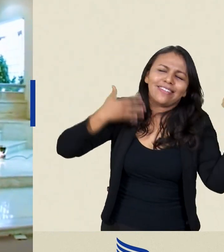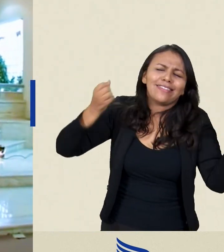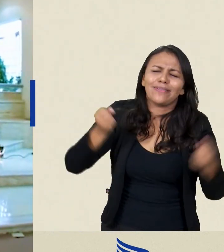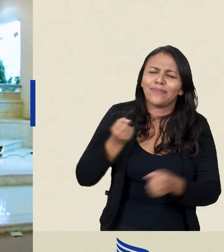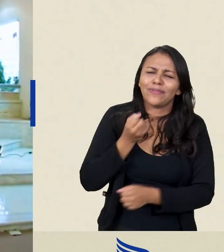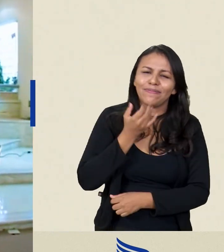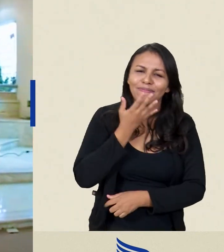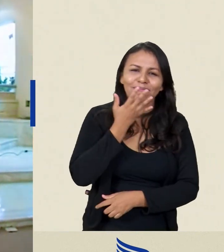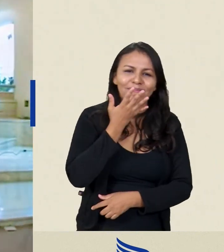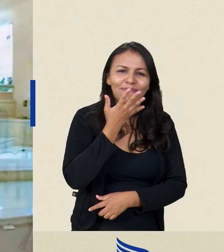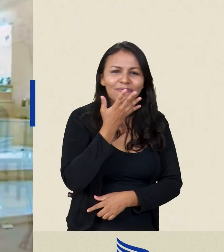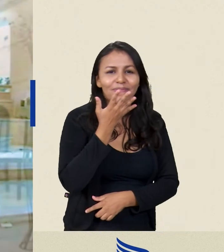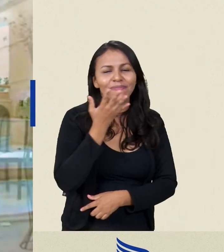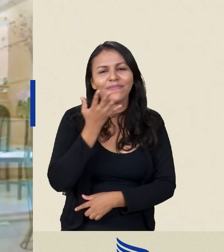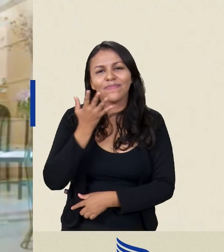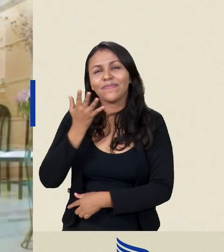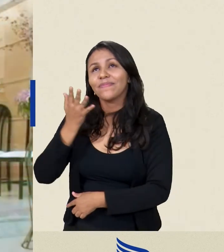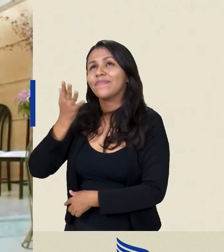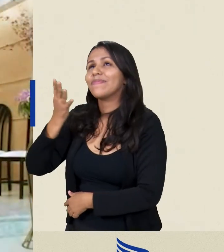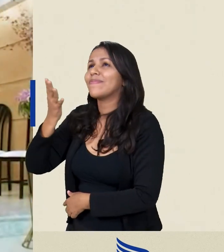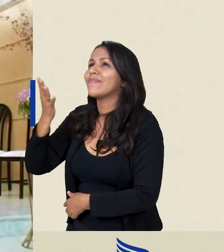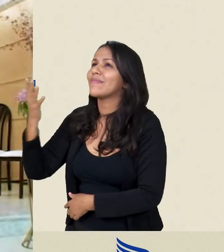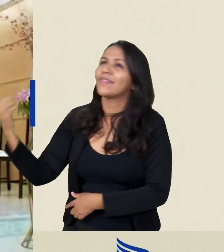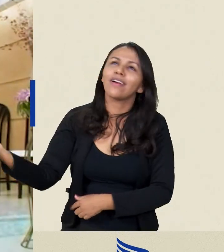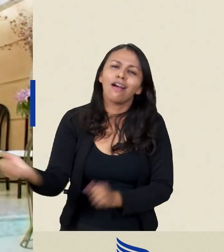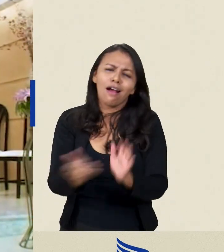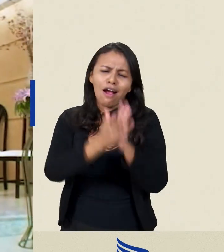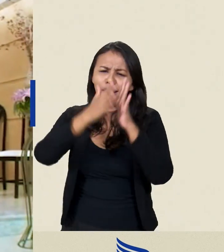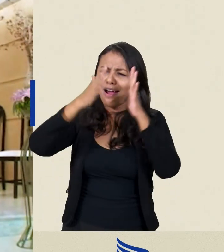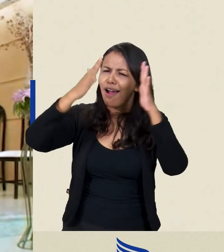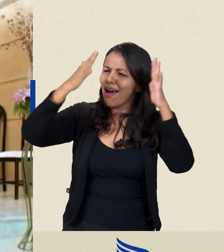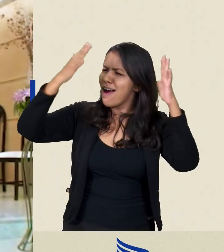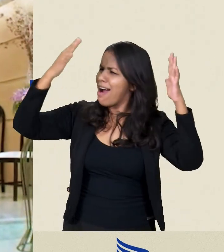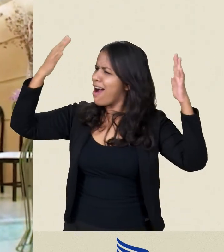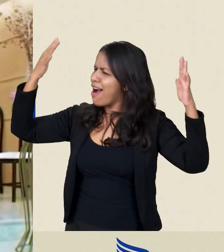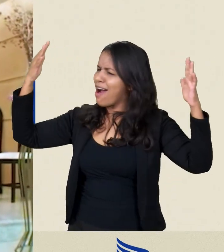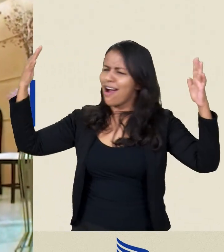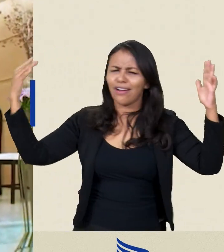peregrino, oh, que glória